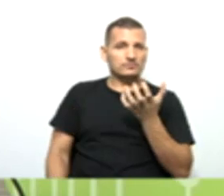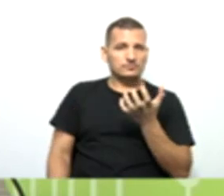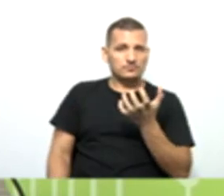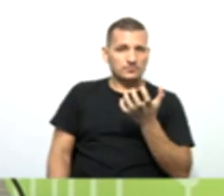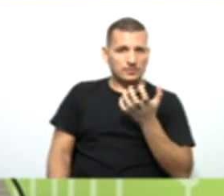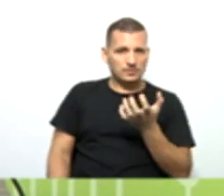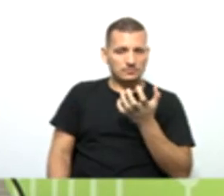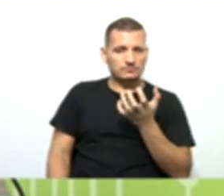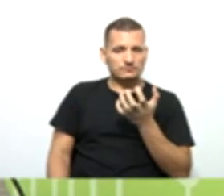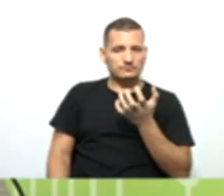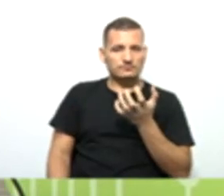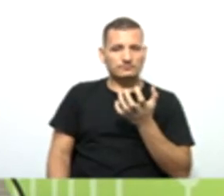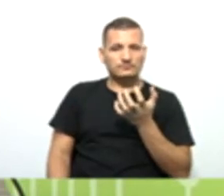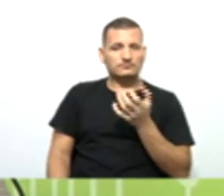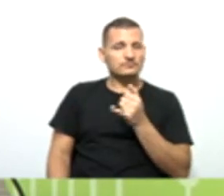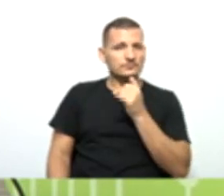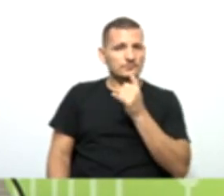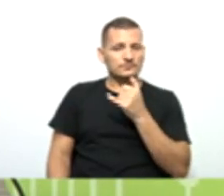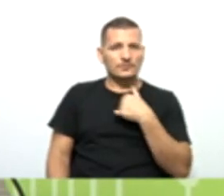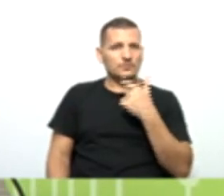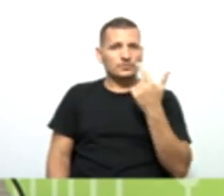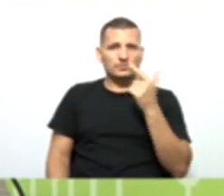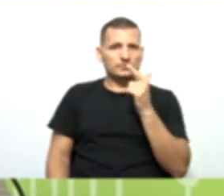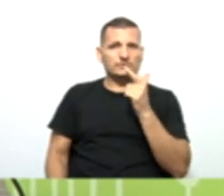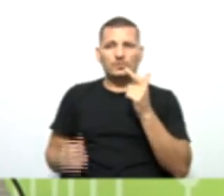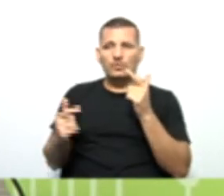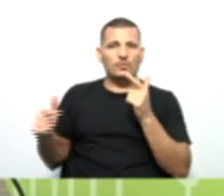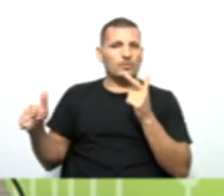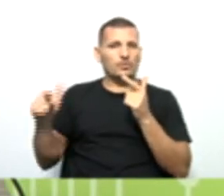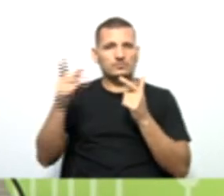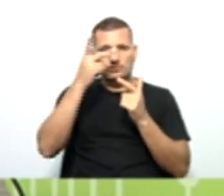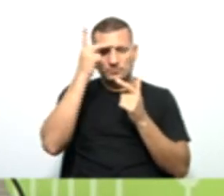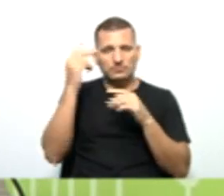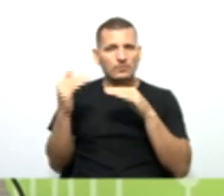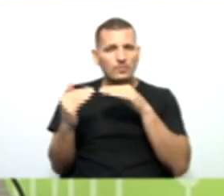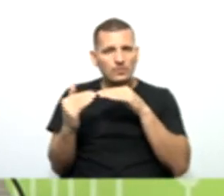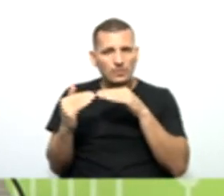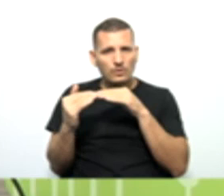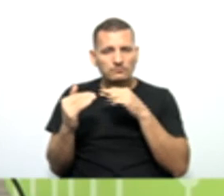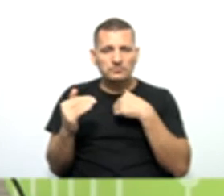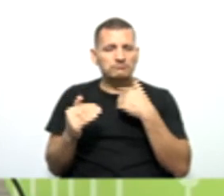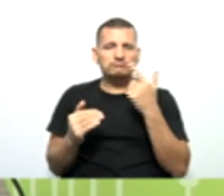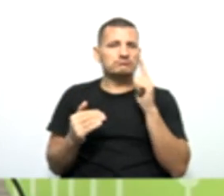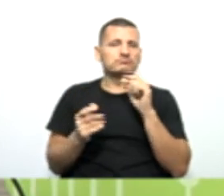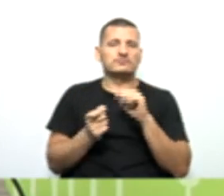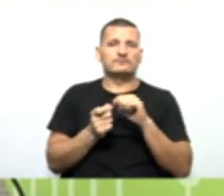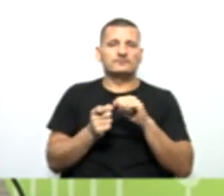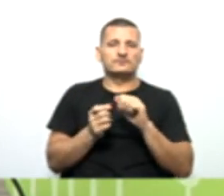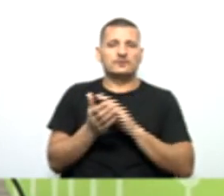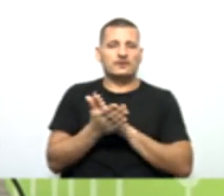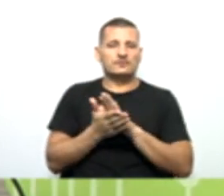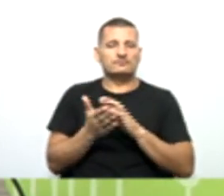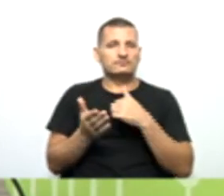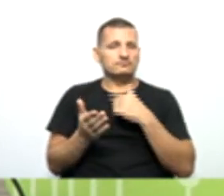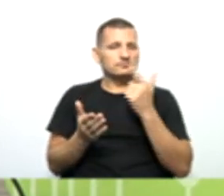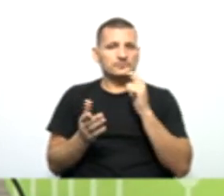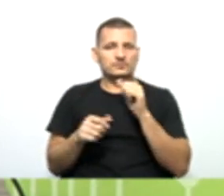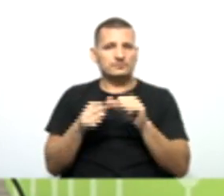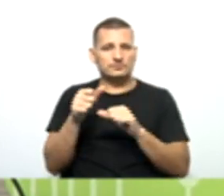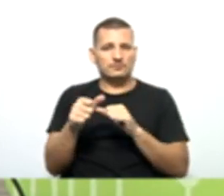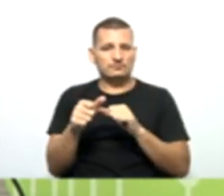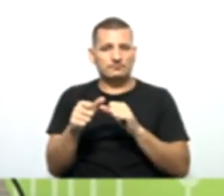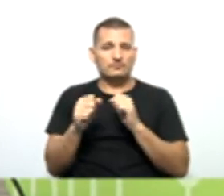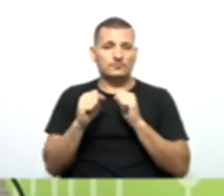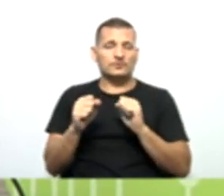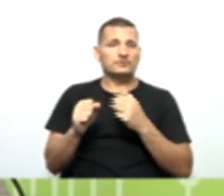eu não conseguir ter o patrocínio das outras pessoas, eu não vou conseguir fazer nada, não vou conseguir mudar isso. Pode ser que para